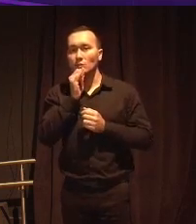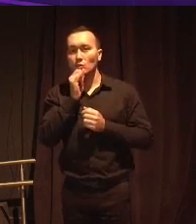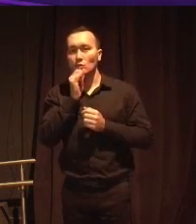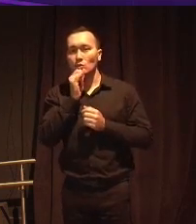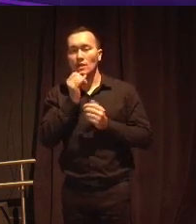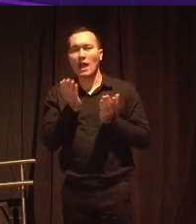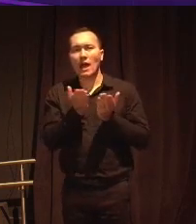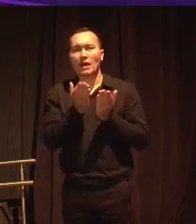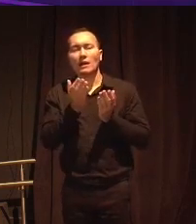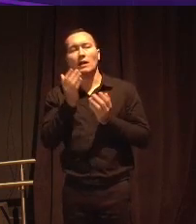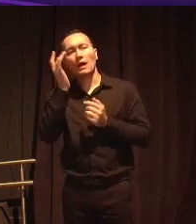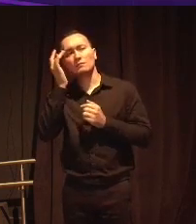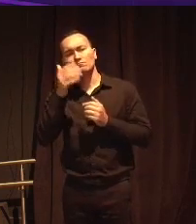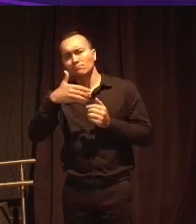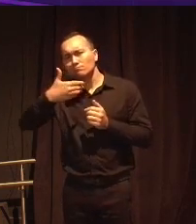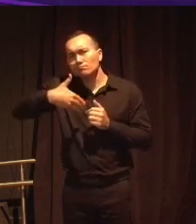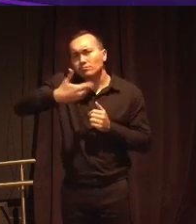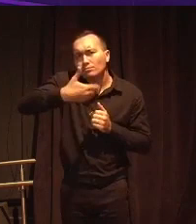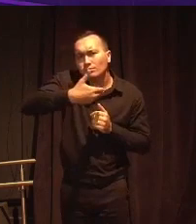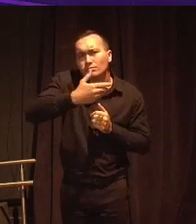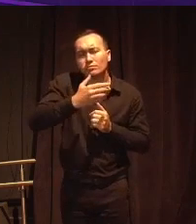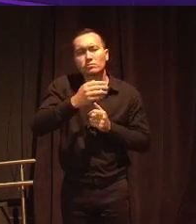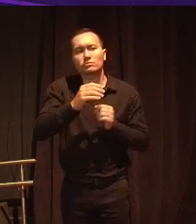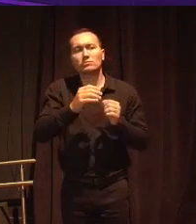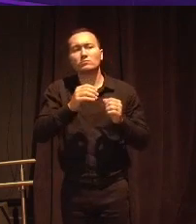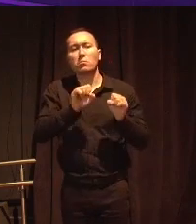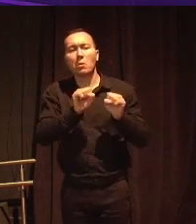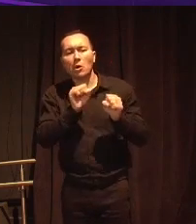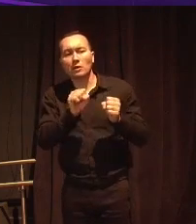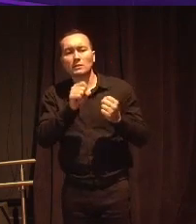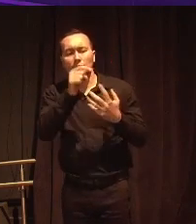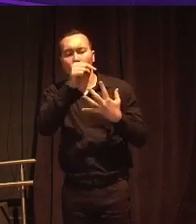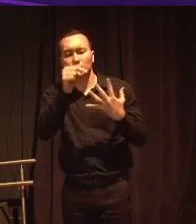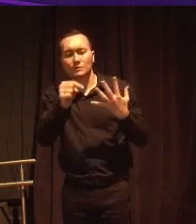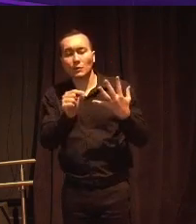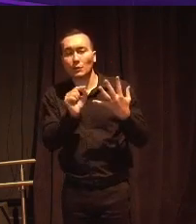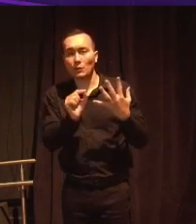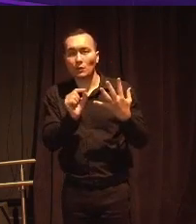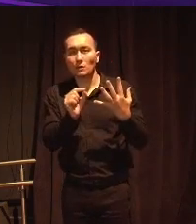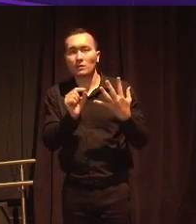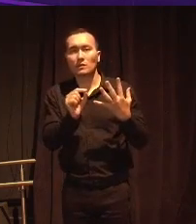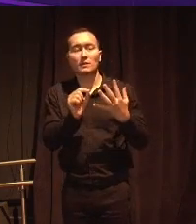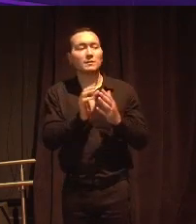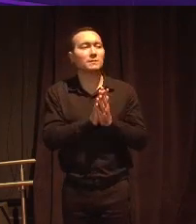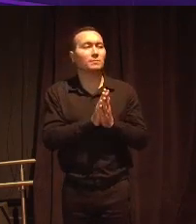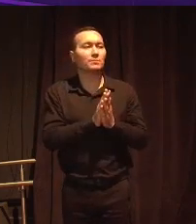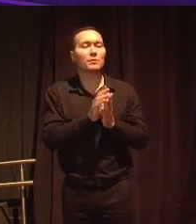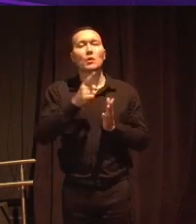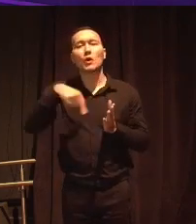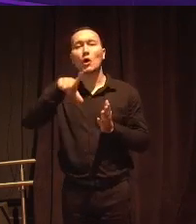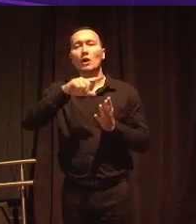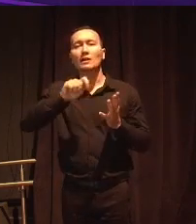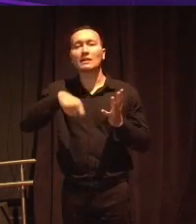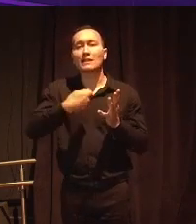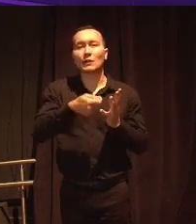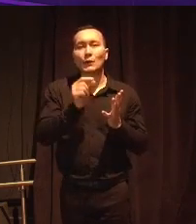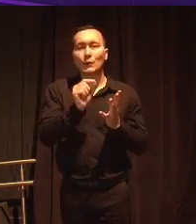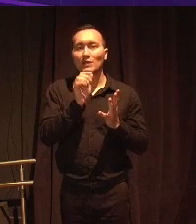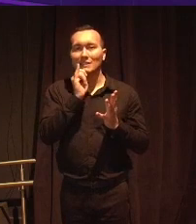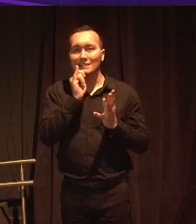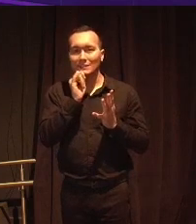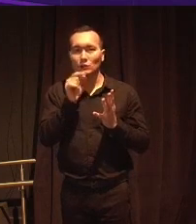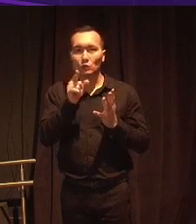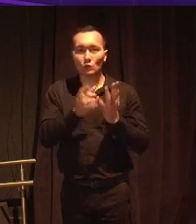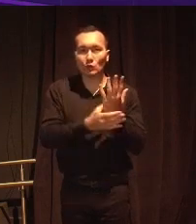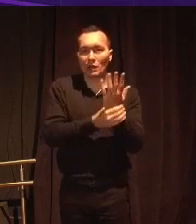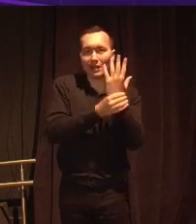também para o longo prazo, né? Então, a gente chama aí da famosa ambidestria, né? Você tem que ser ambidestro, você